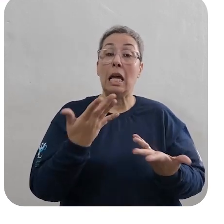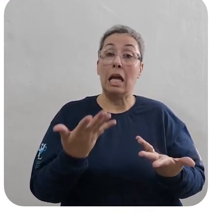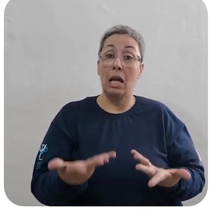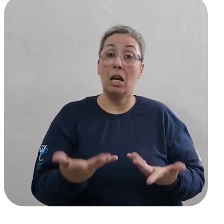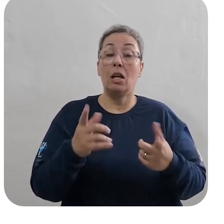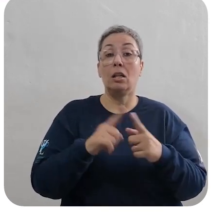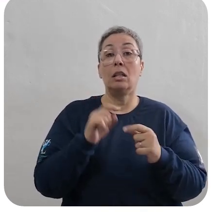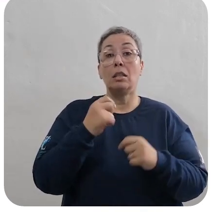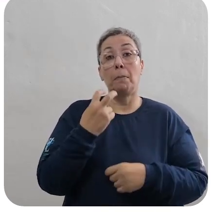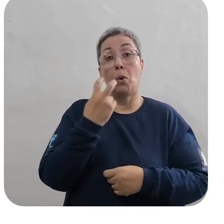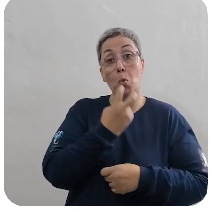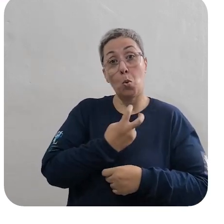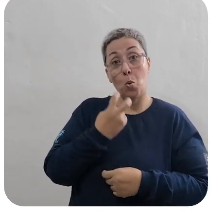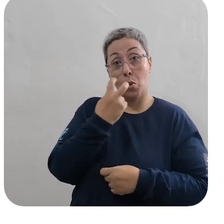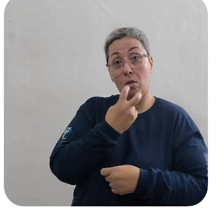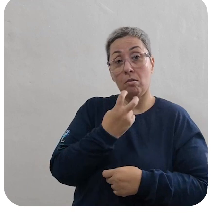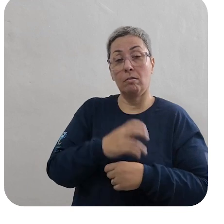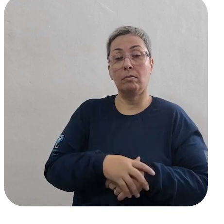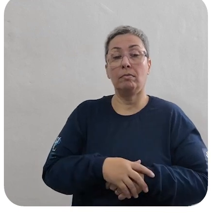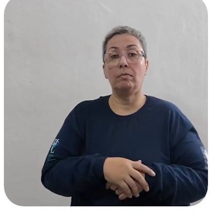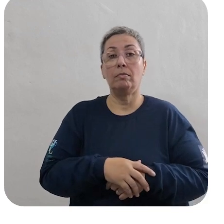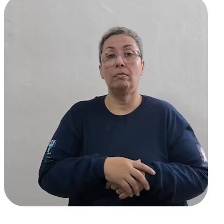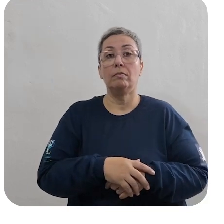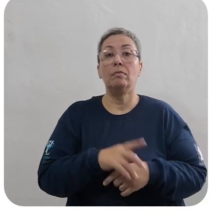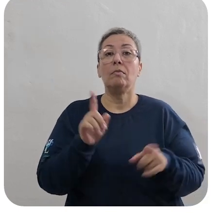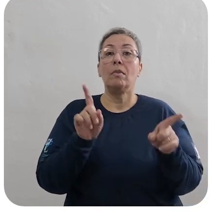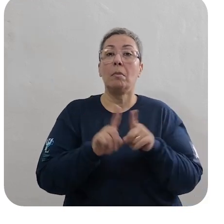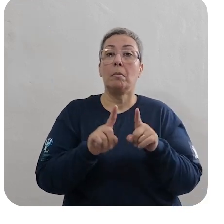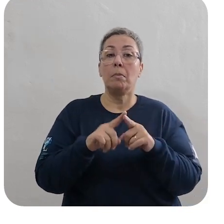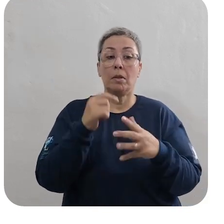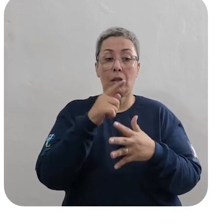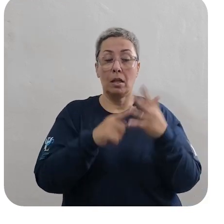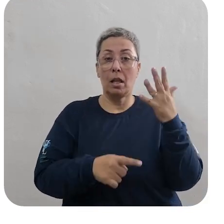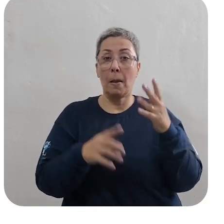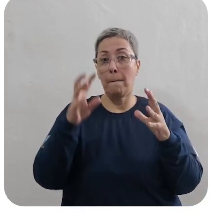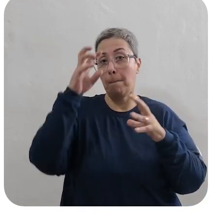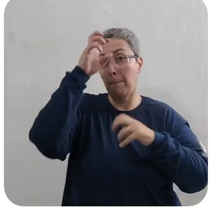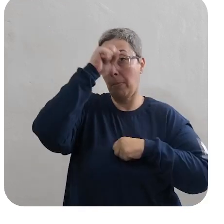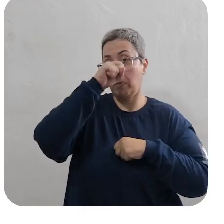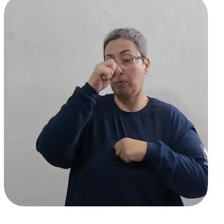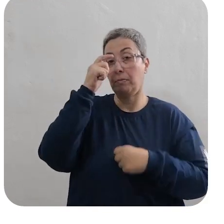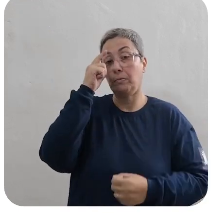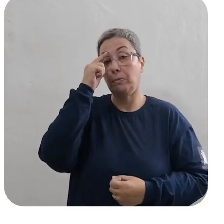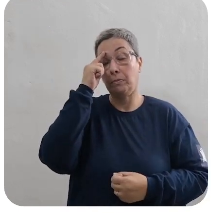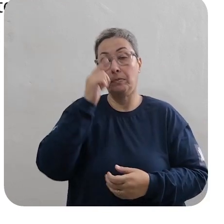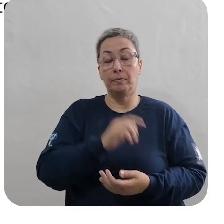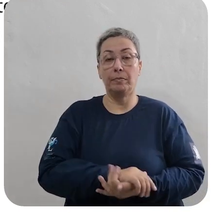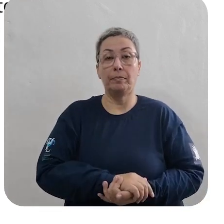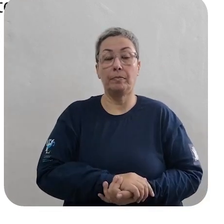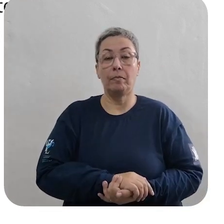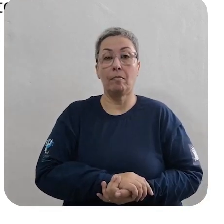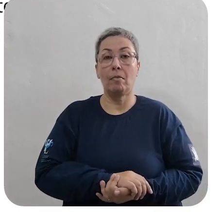Ainda em oralidade, temos as seguintes aprendizagens: